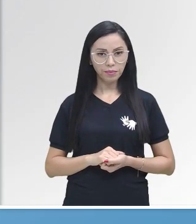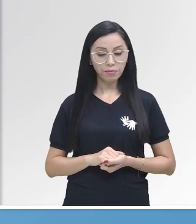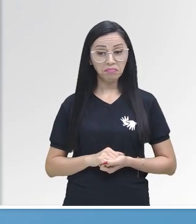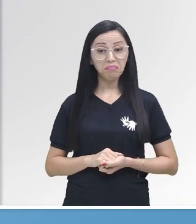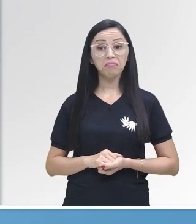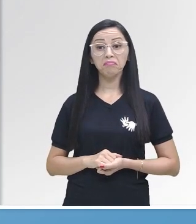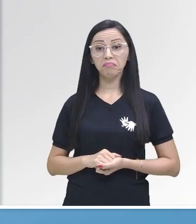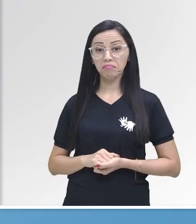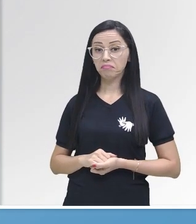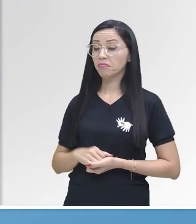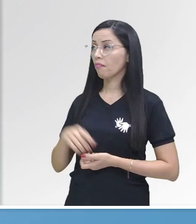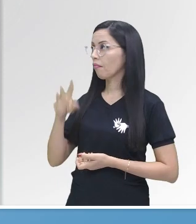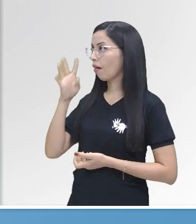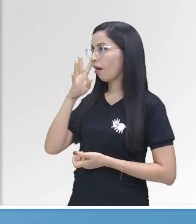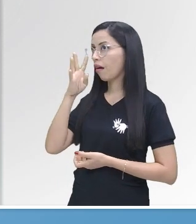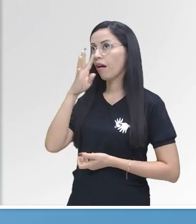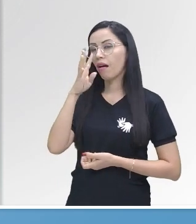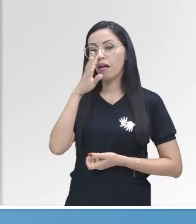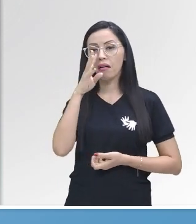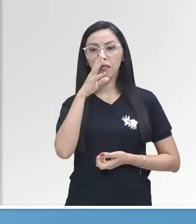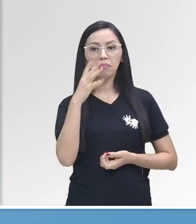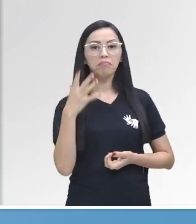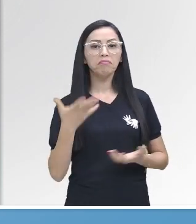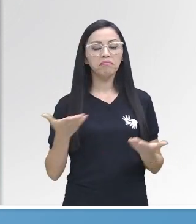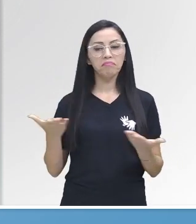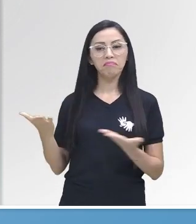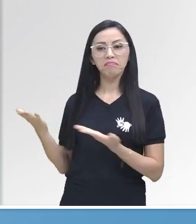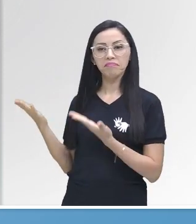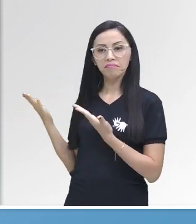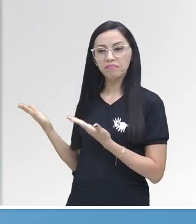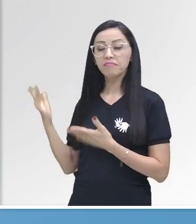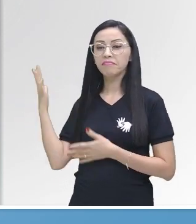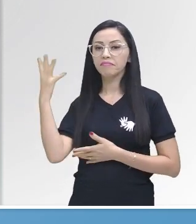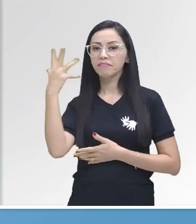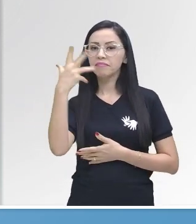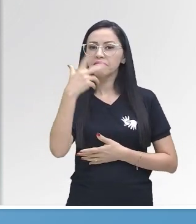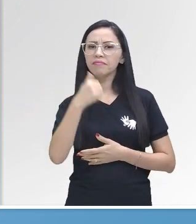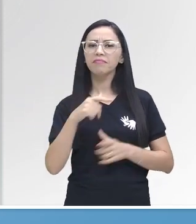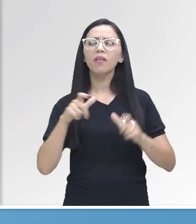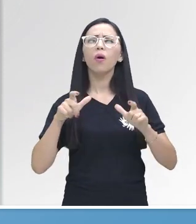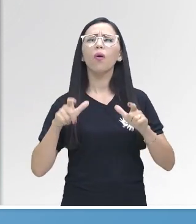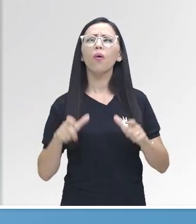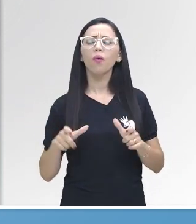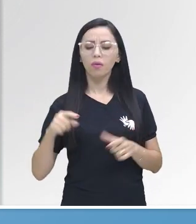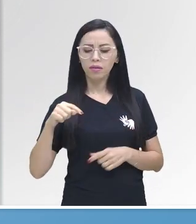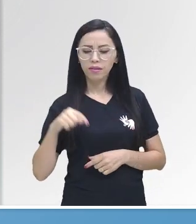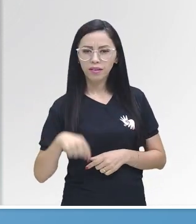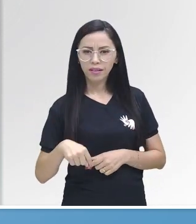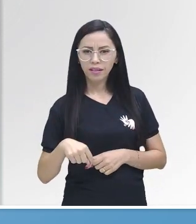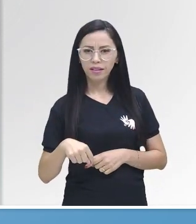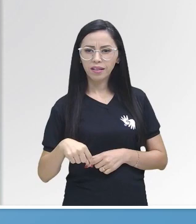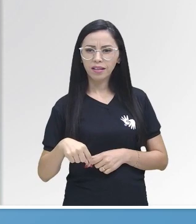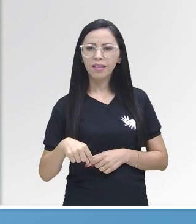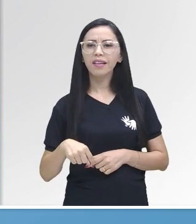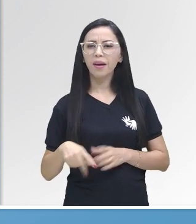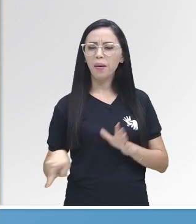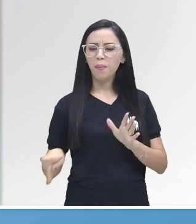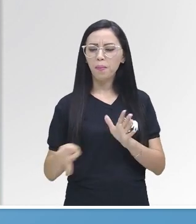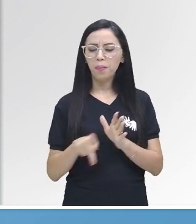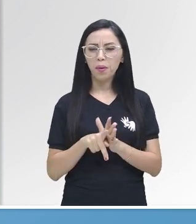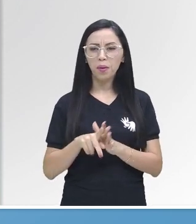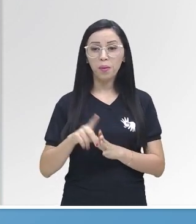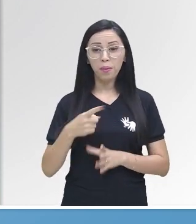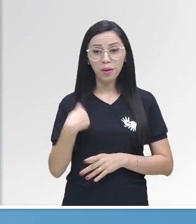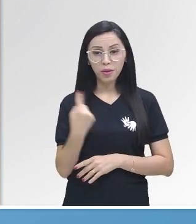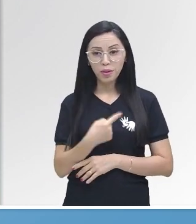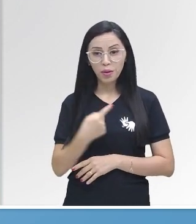Olha, que lugar lindo! Onde eu estou, né? Faz parte da nossa história, faz parte da